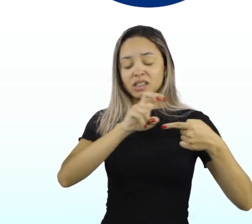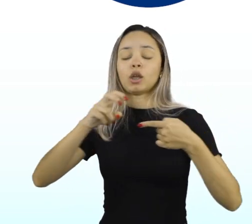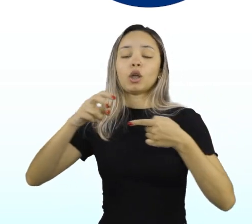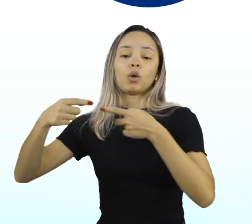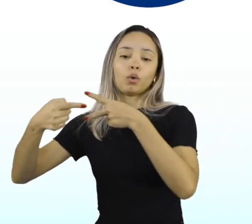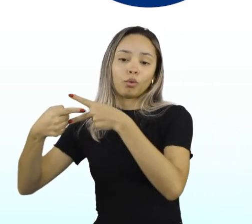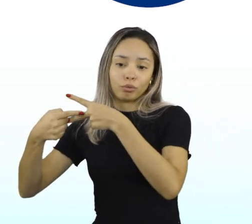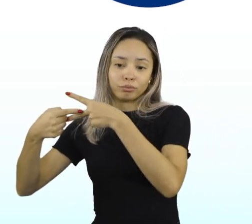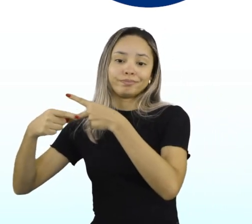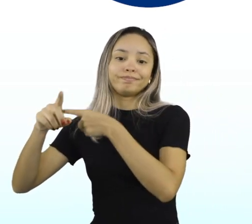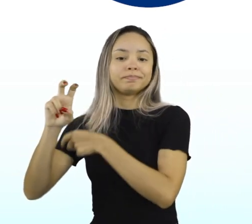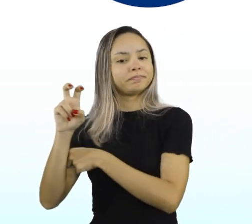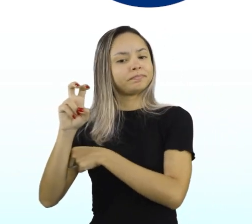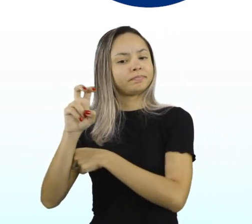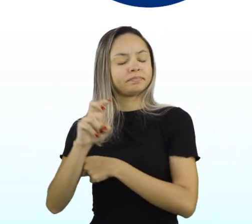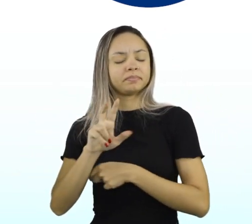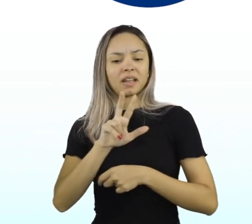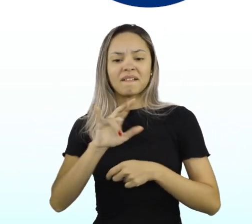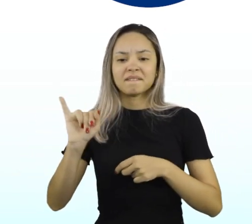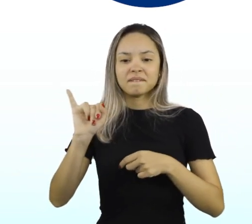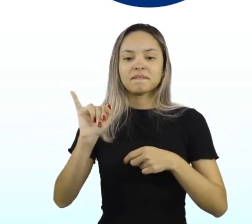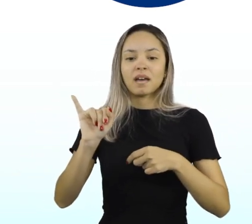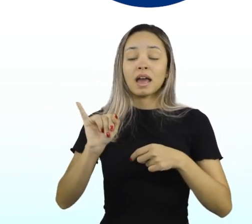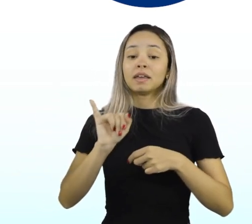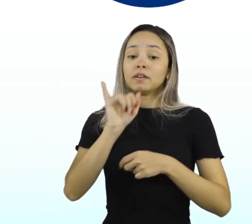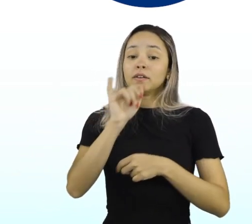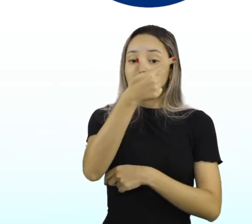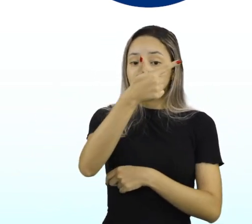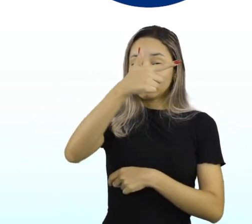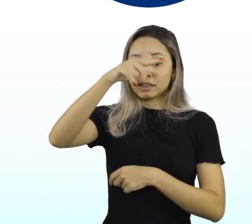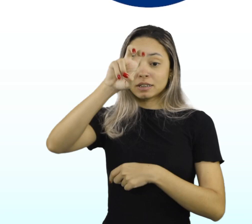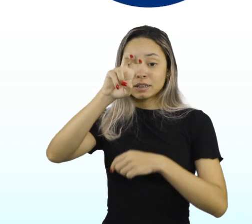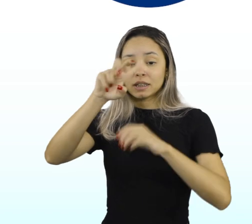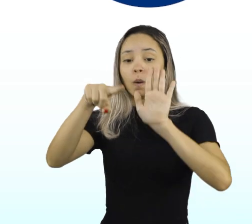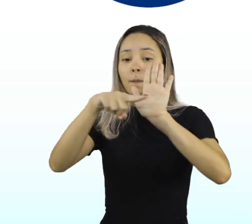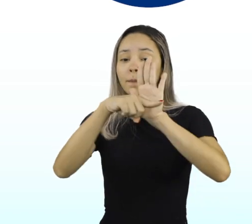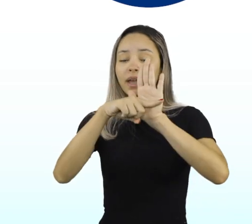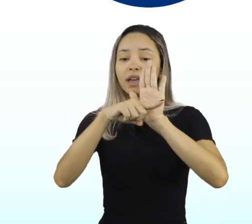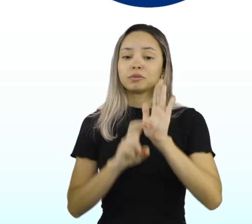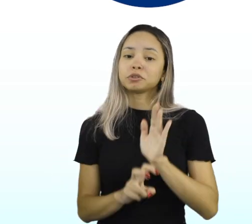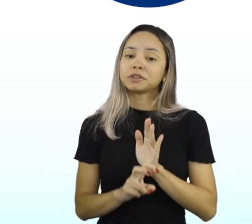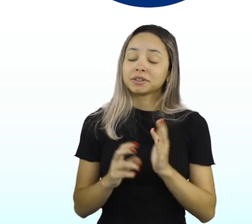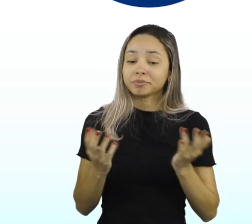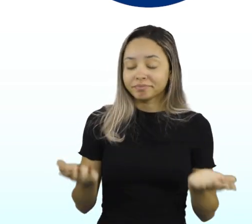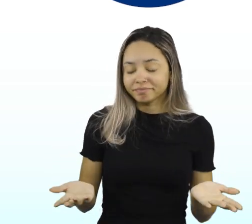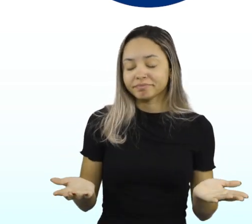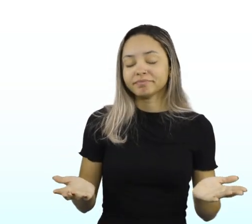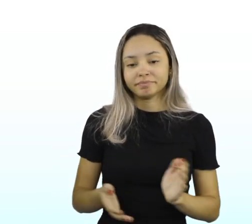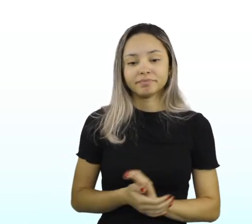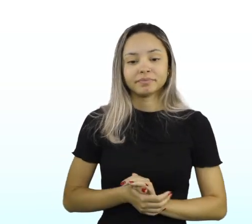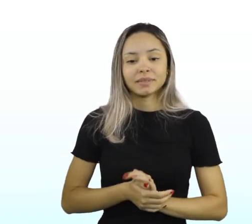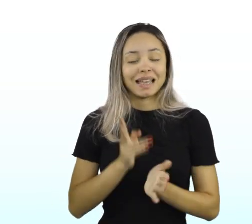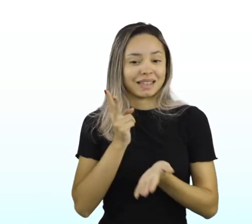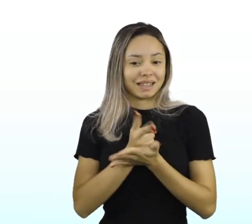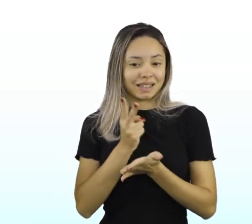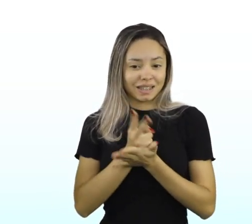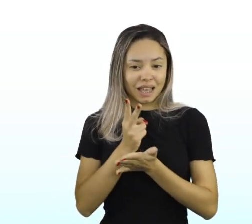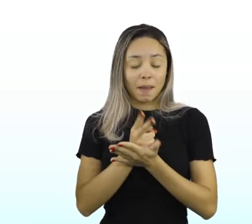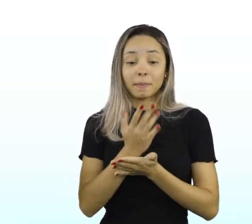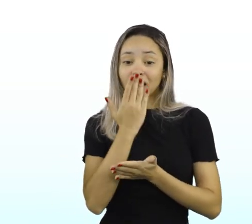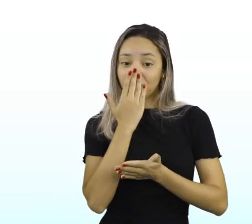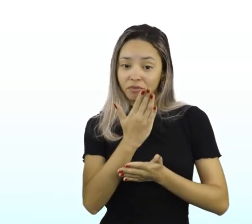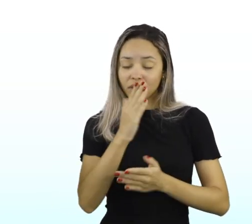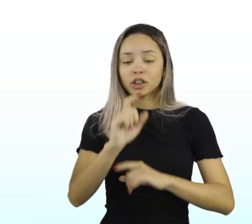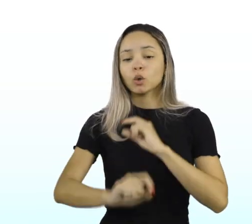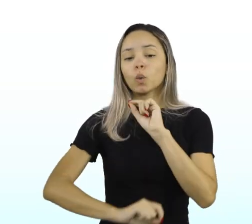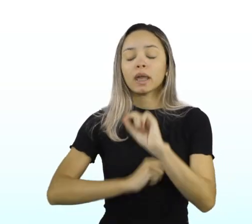outra de 5 newtons, e a gente vai subtraí-las 25 menos 5. Viu aí? A maior sempre vindo na frente. Lembrando que essa